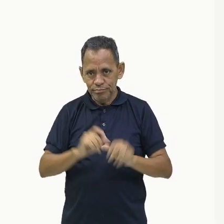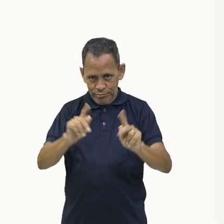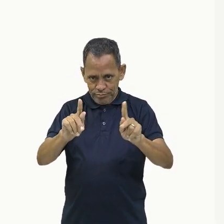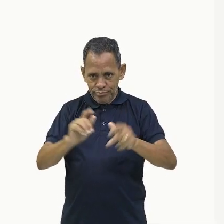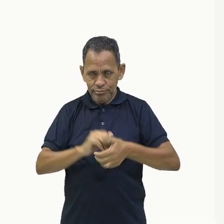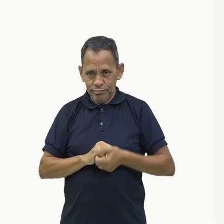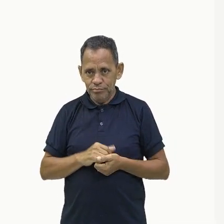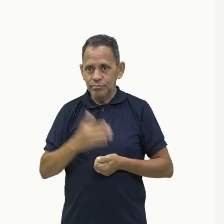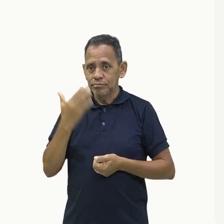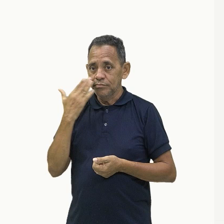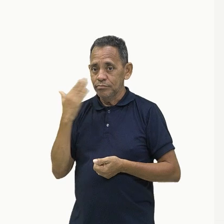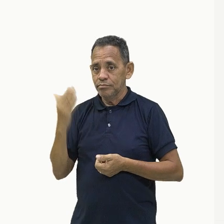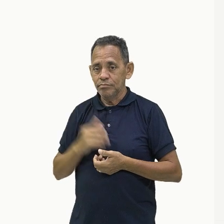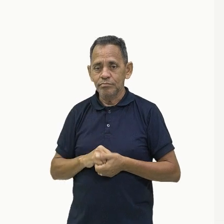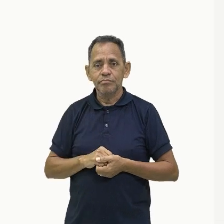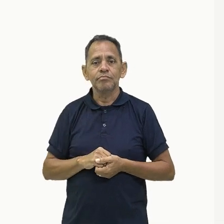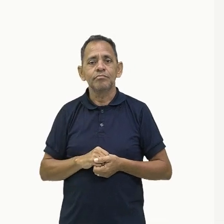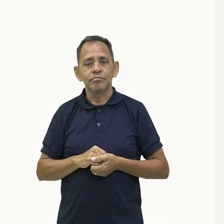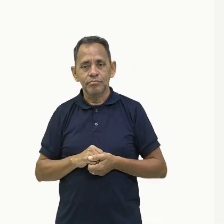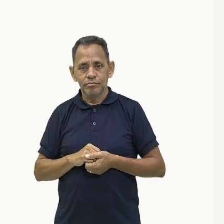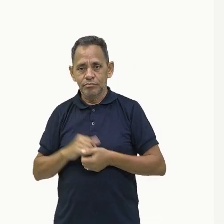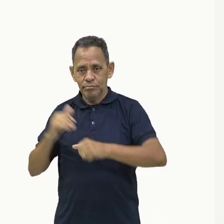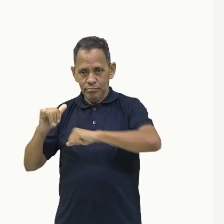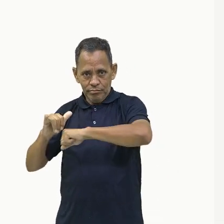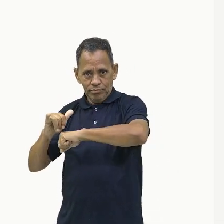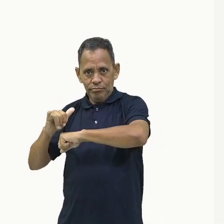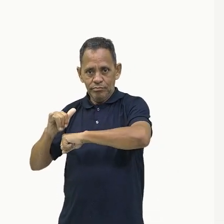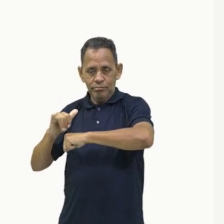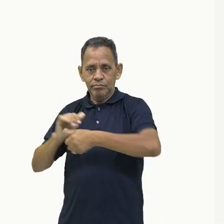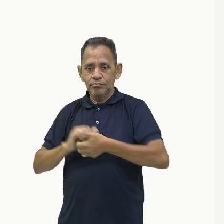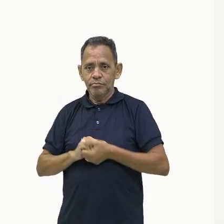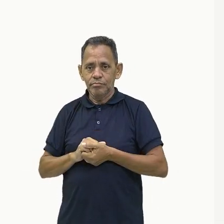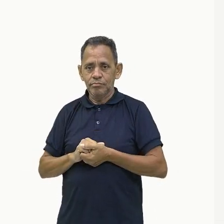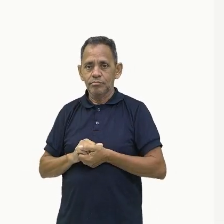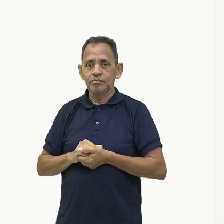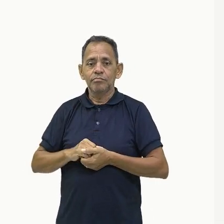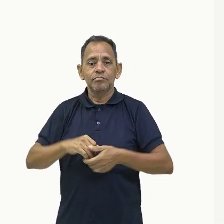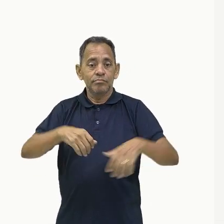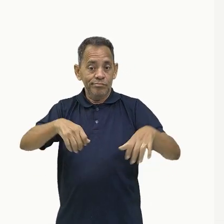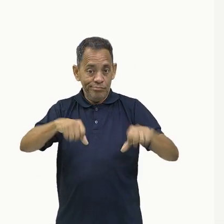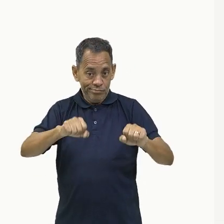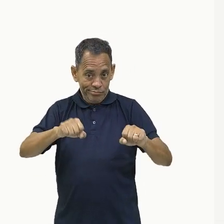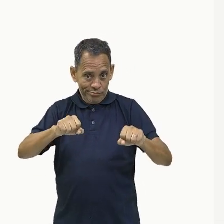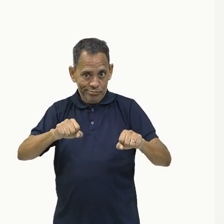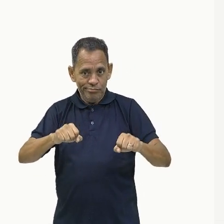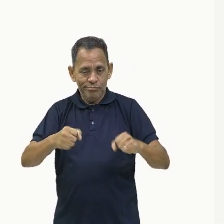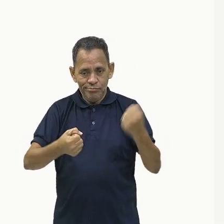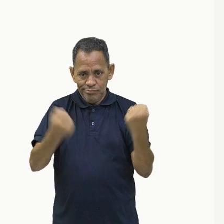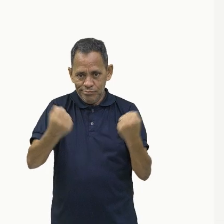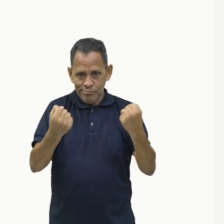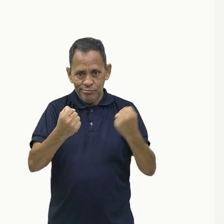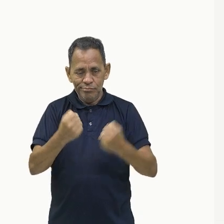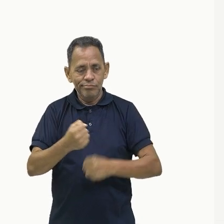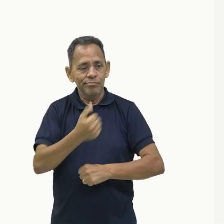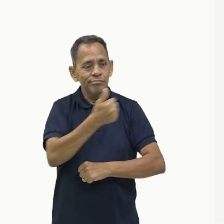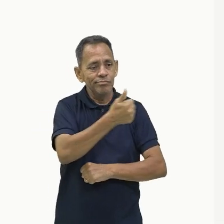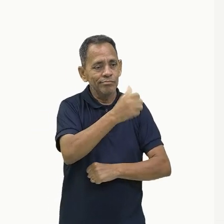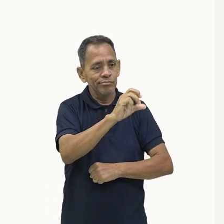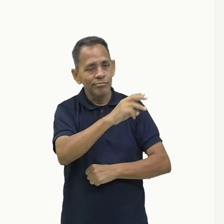Olha esse exemplo. Um piloto percorre uma estrada a 130 km por hora. Veja,